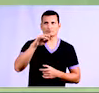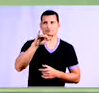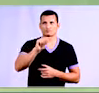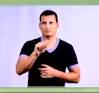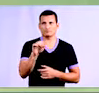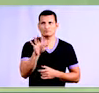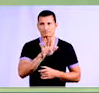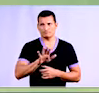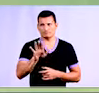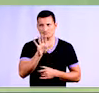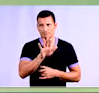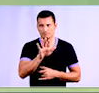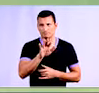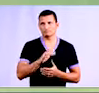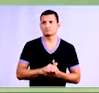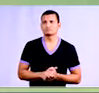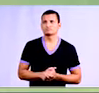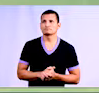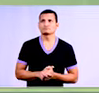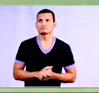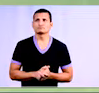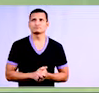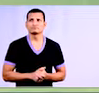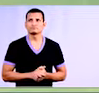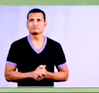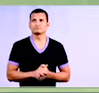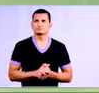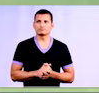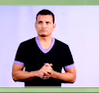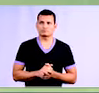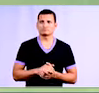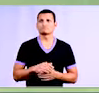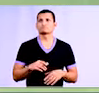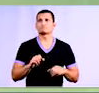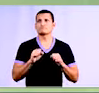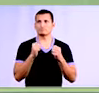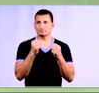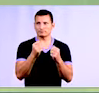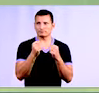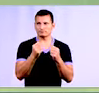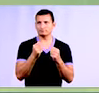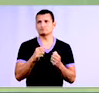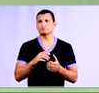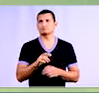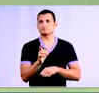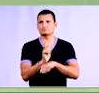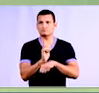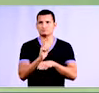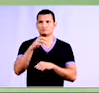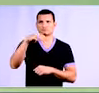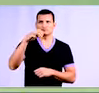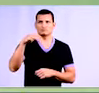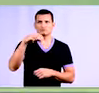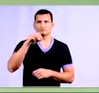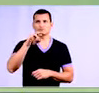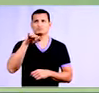técnica sofisticada e poderosa de gerência de memória,